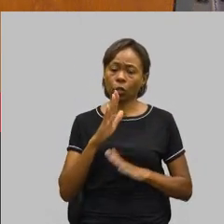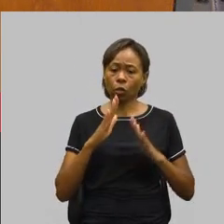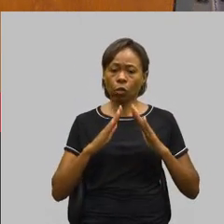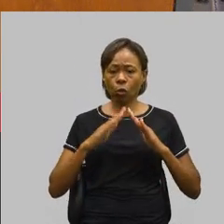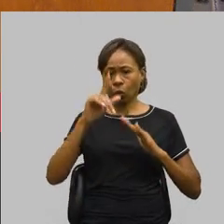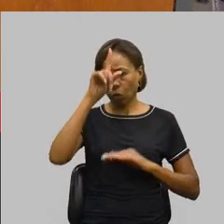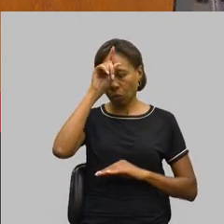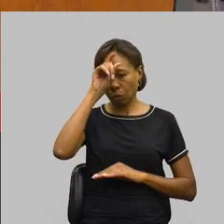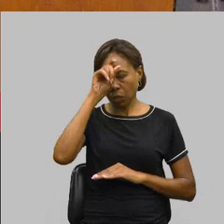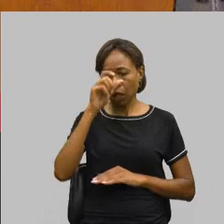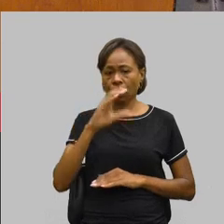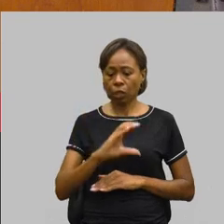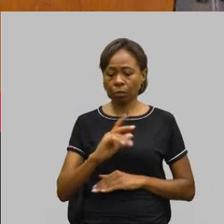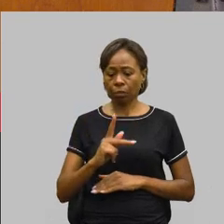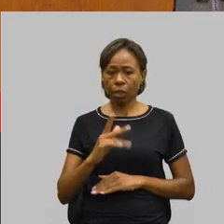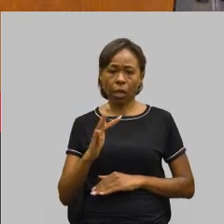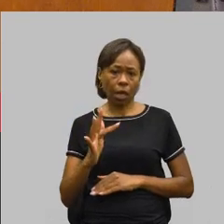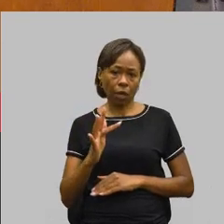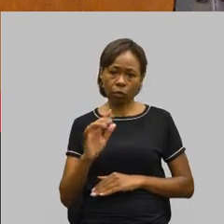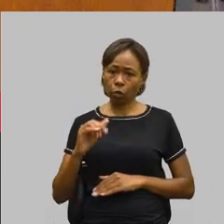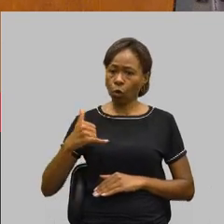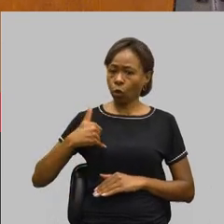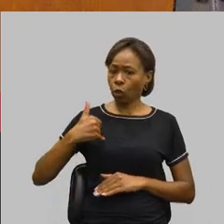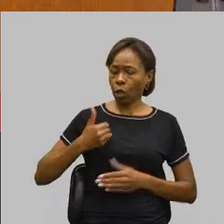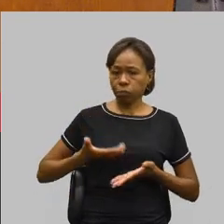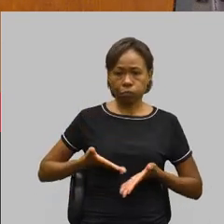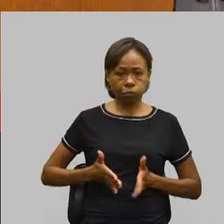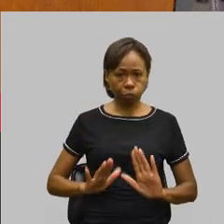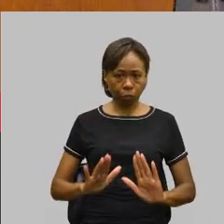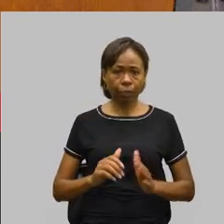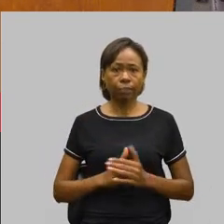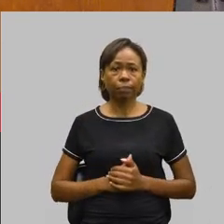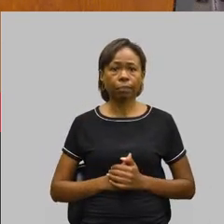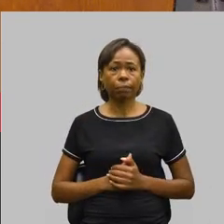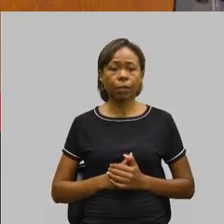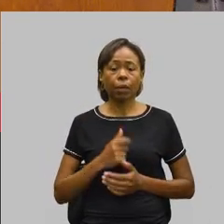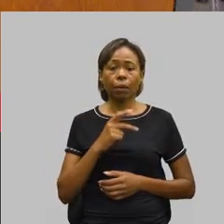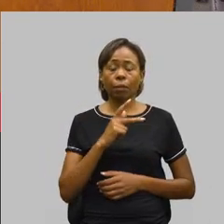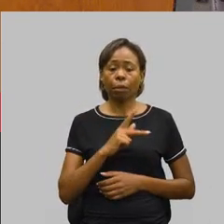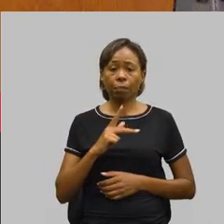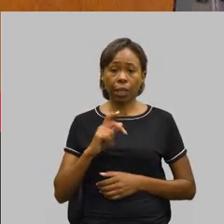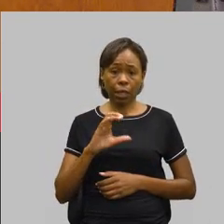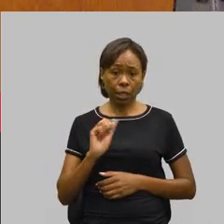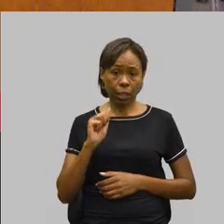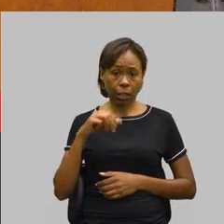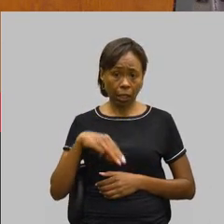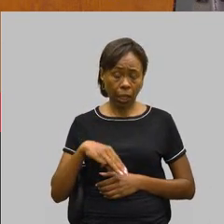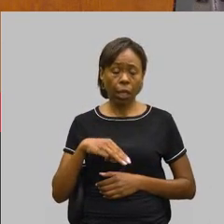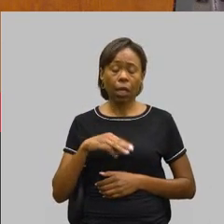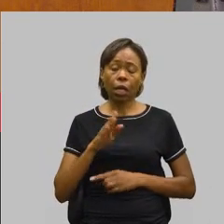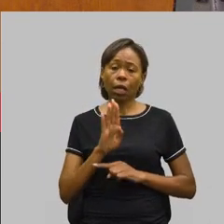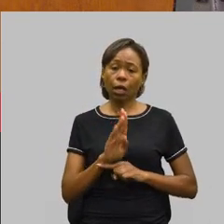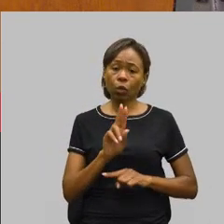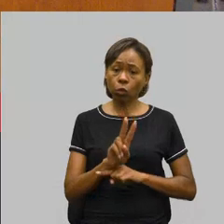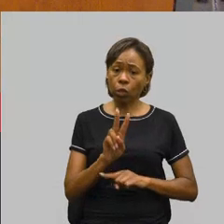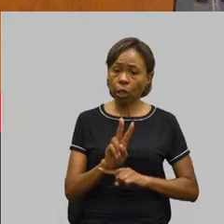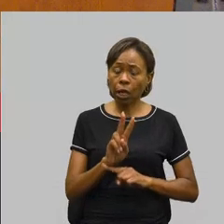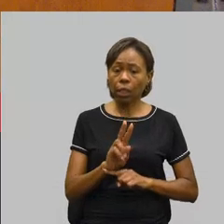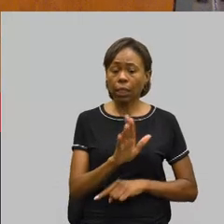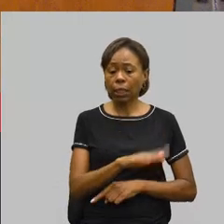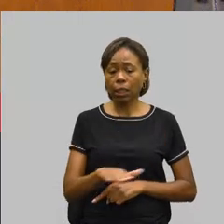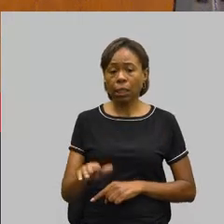em que gestores do governo estadual prestam contas de suas administrações ao Legislativo Mineiro. Quem presta